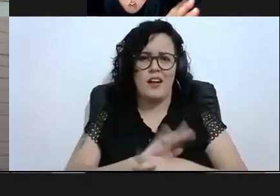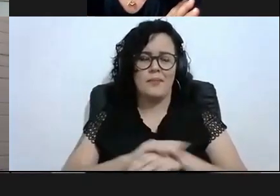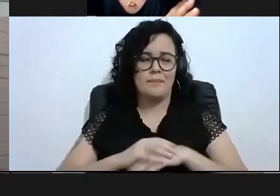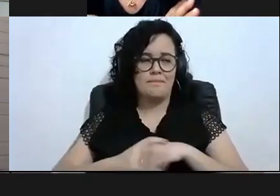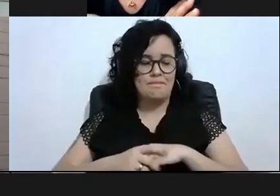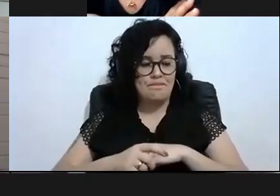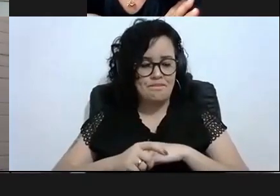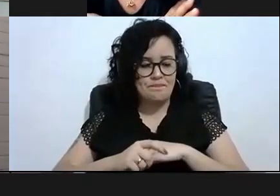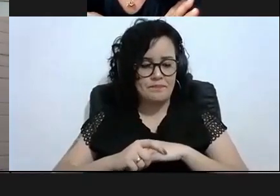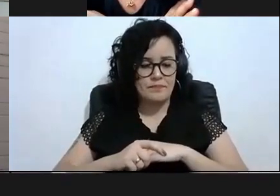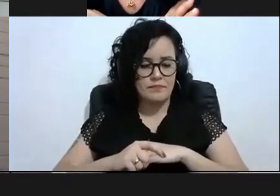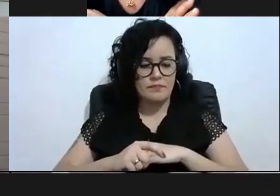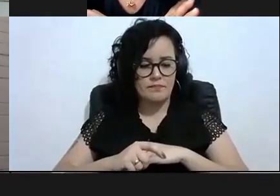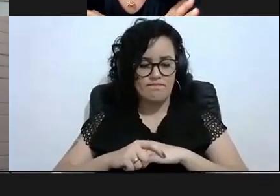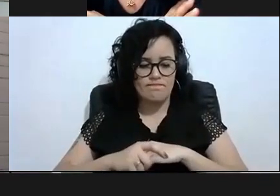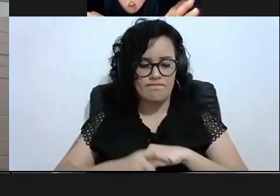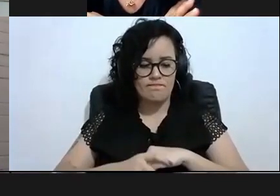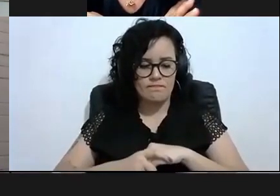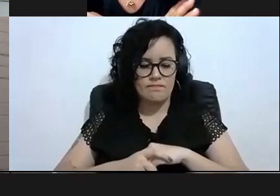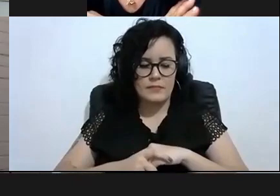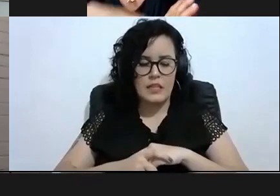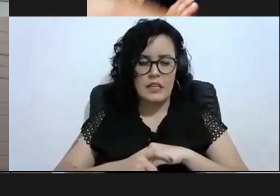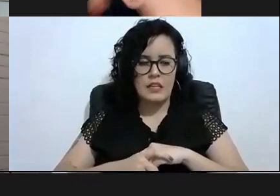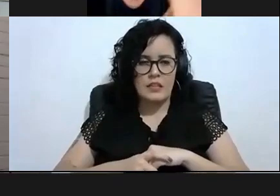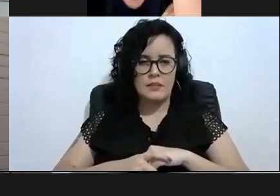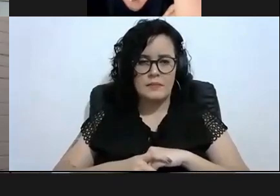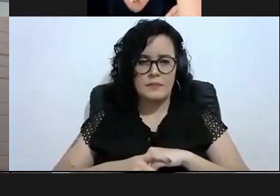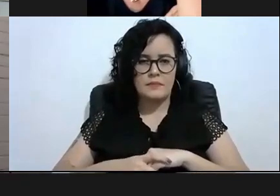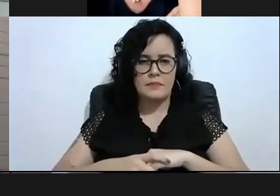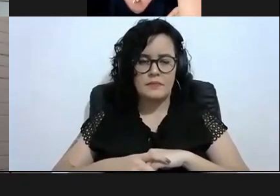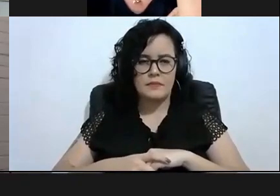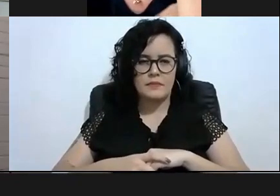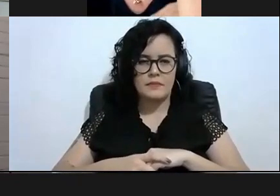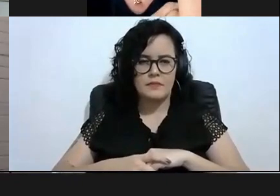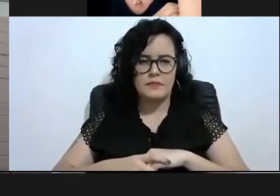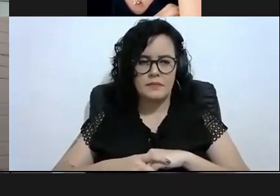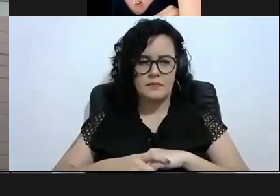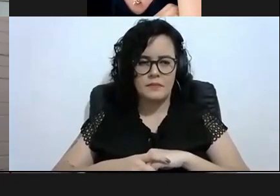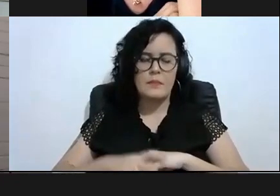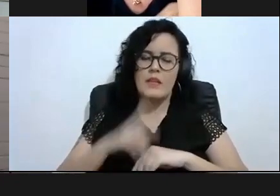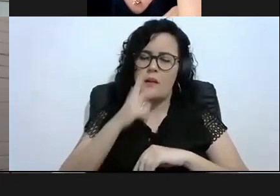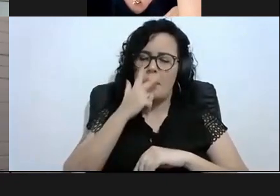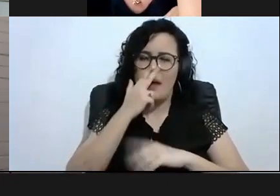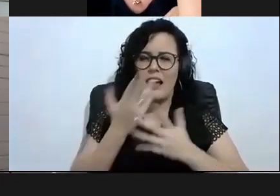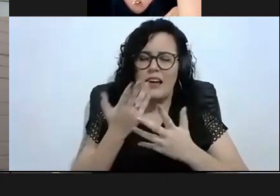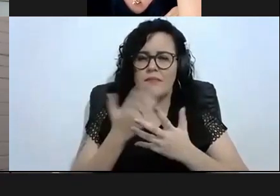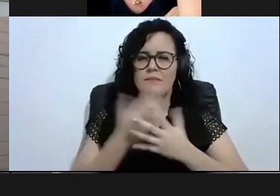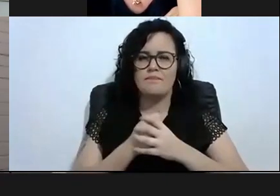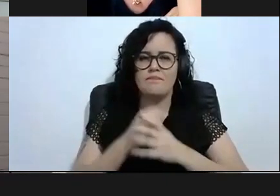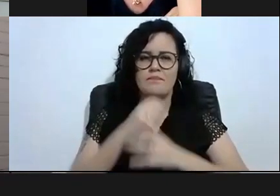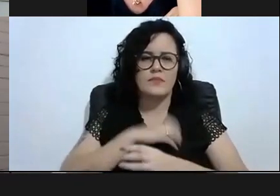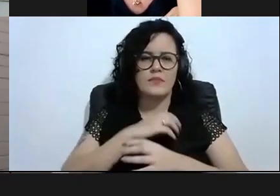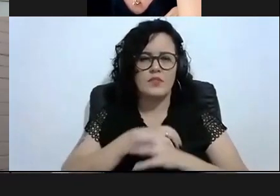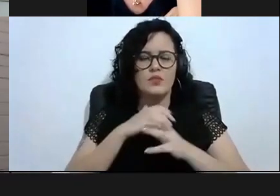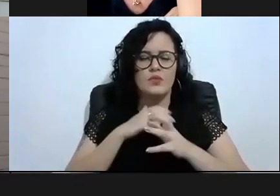E aí você percebe que, assim, parece que todas as ações que convergem aí na formação de um